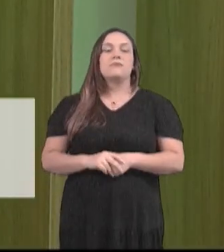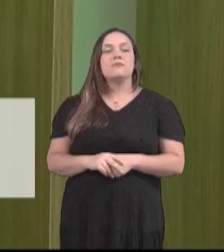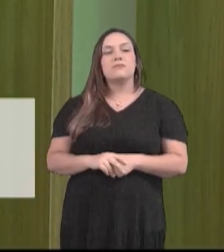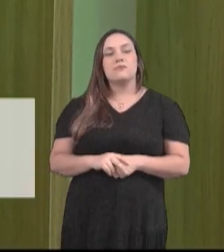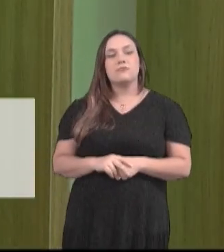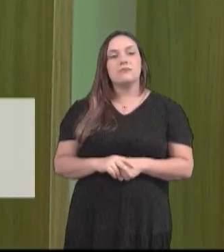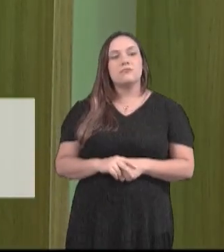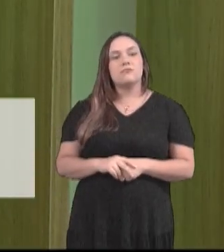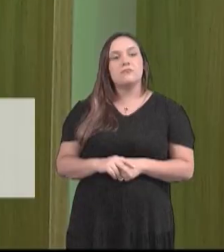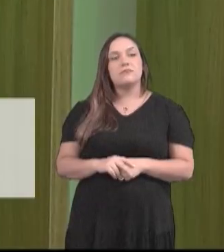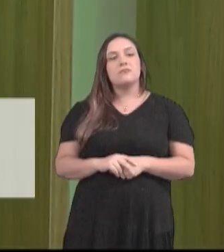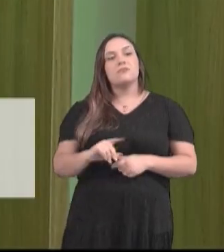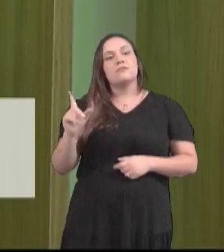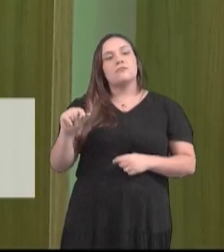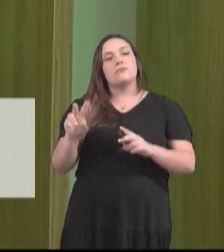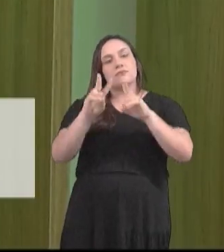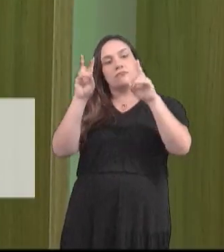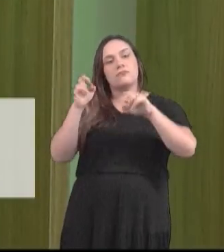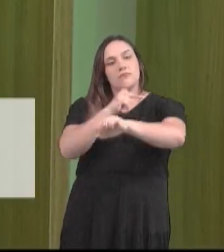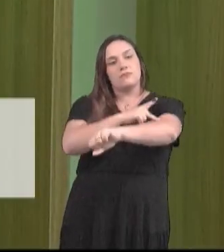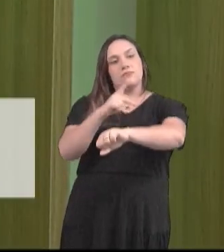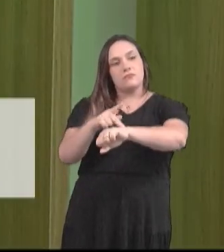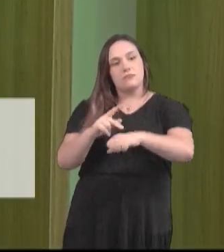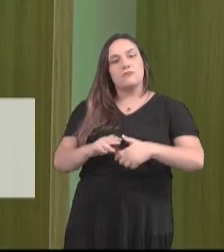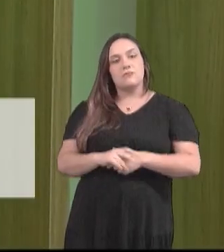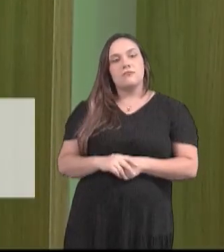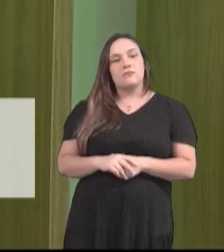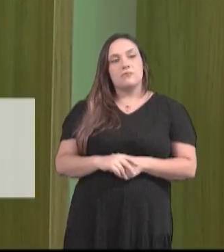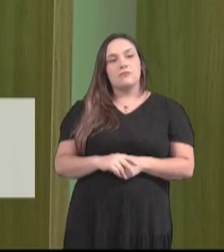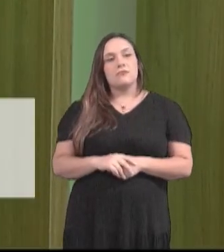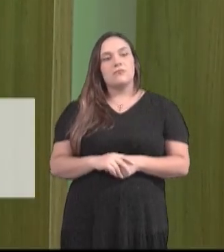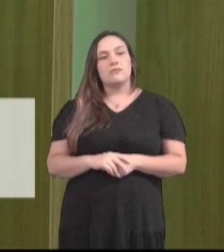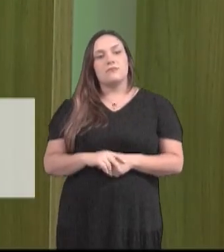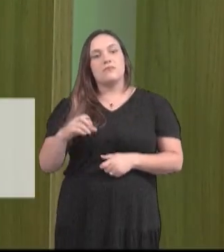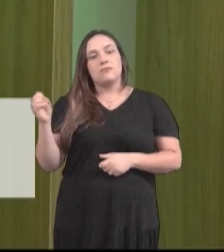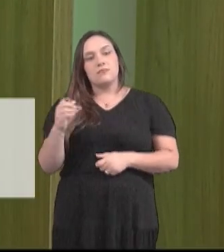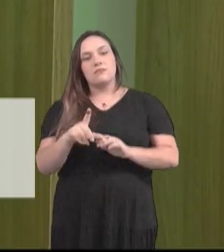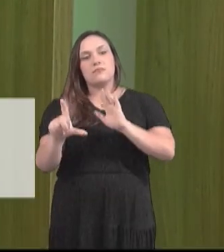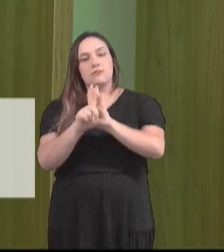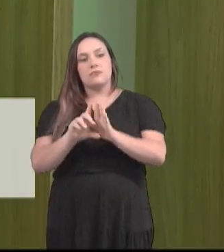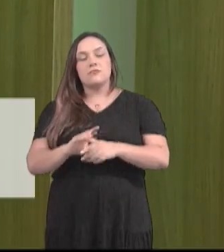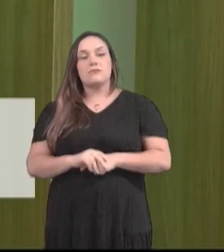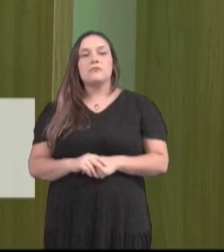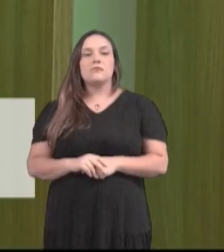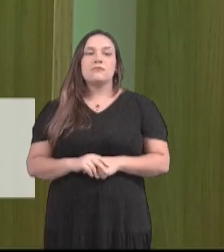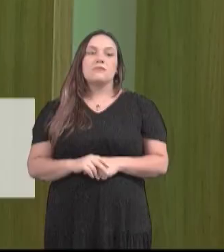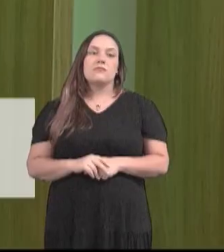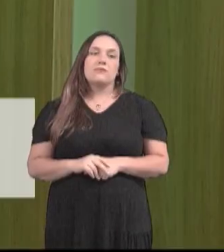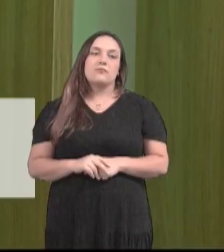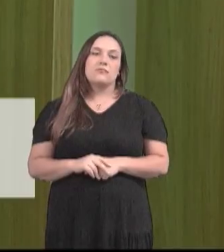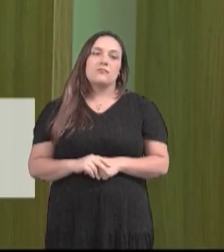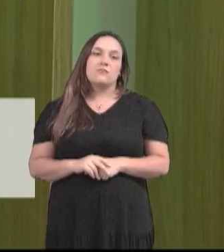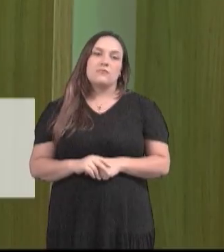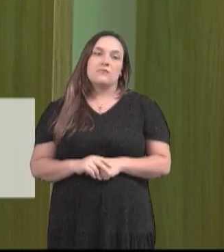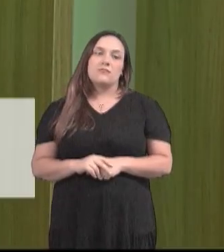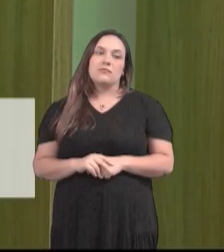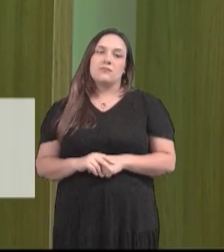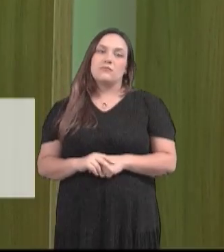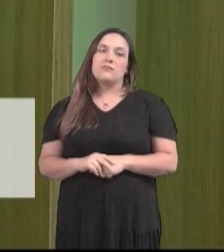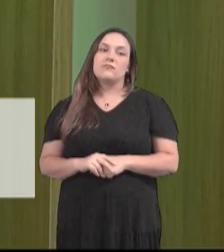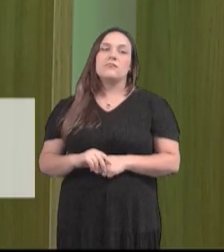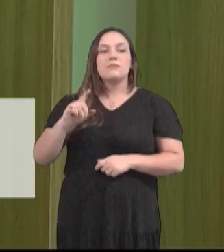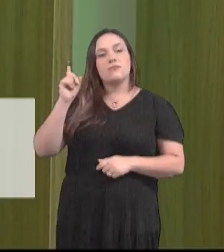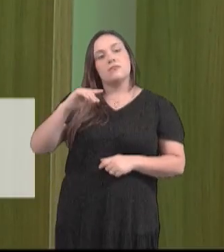um cunho pedagógico aí previsto nessa nova lei. Então, um projeto que trata